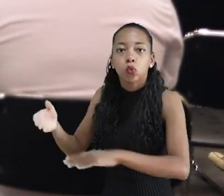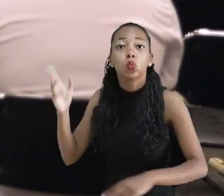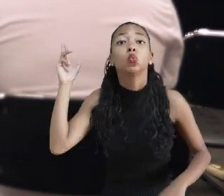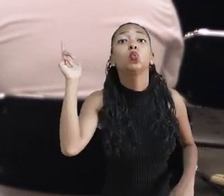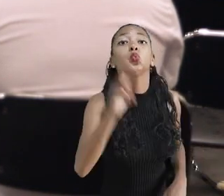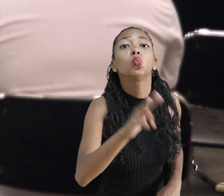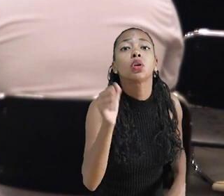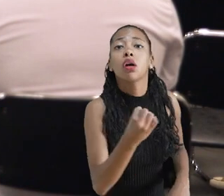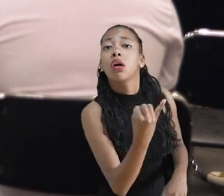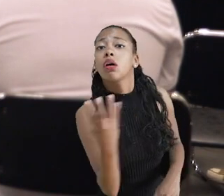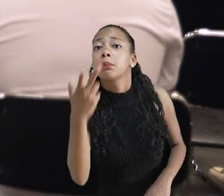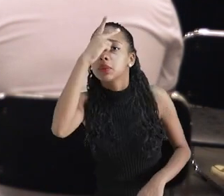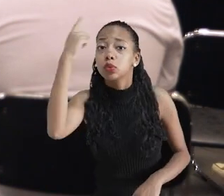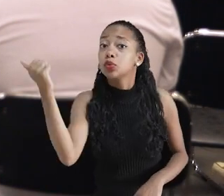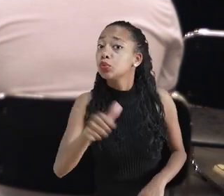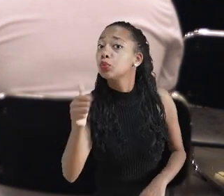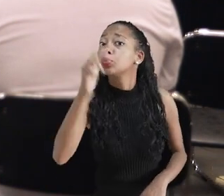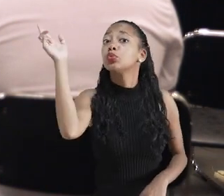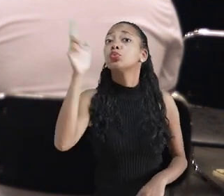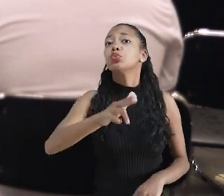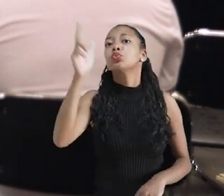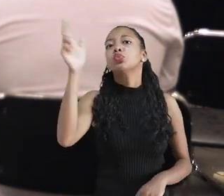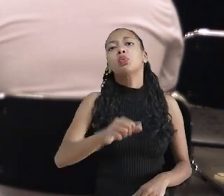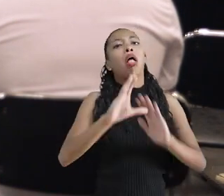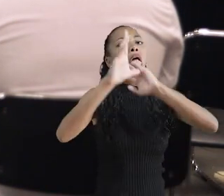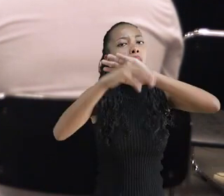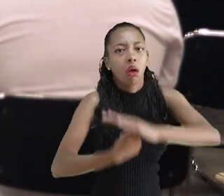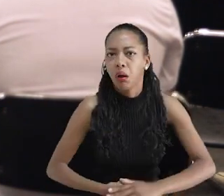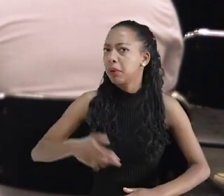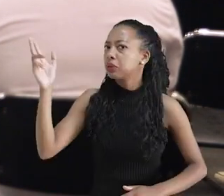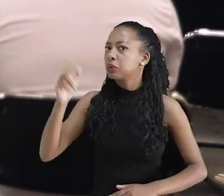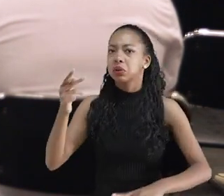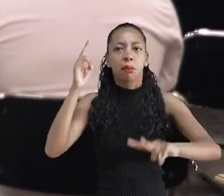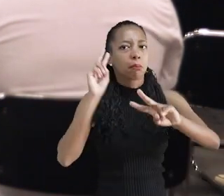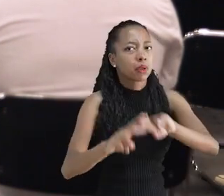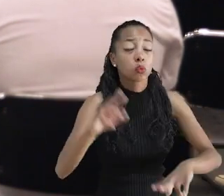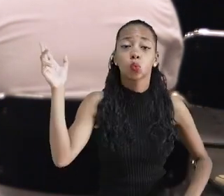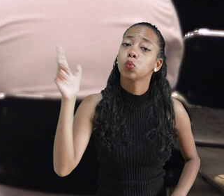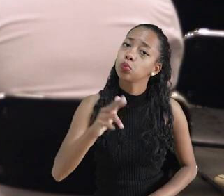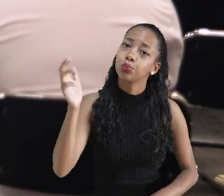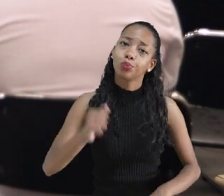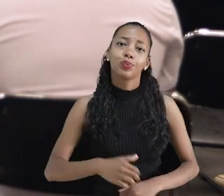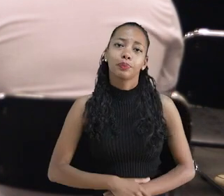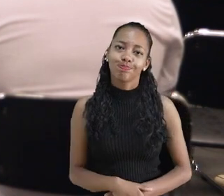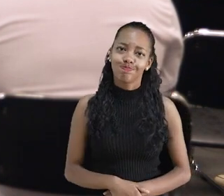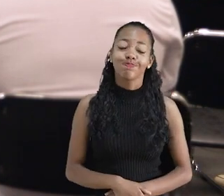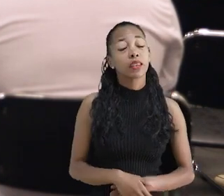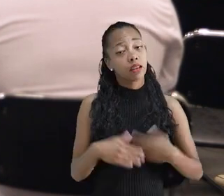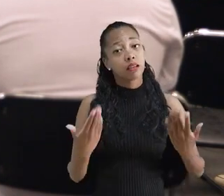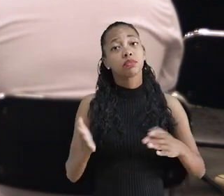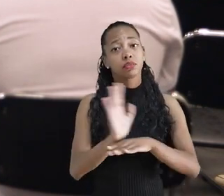daí e nós começamos a atuar bastante nesse sentido produzimos um vídeo que não dá para passar aqui porque tem 10